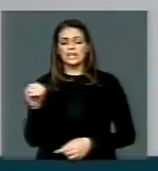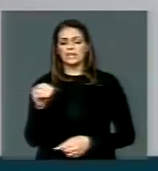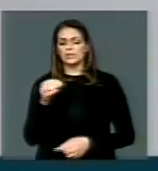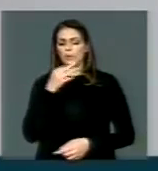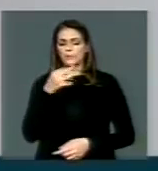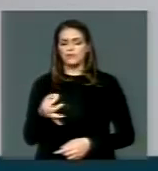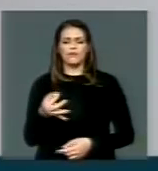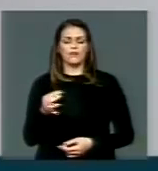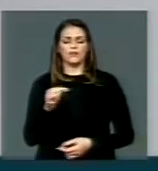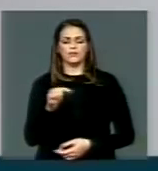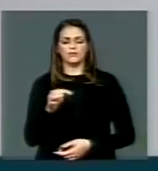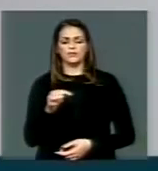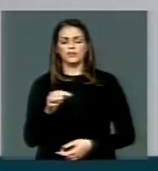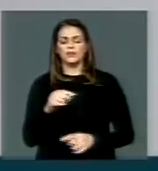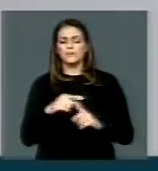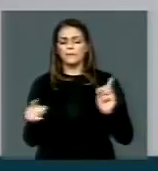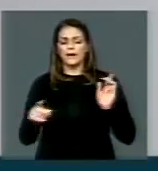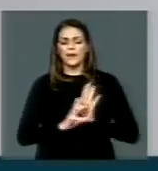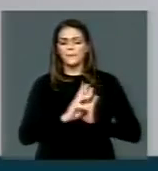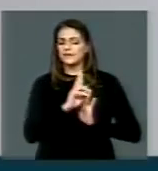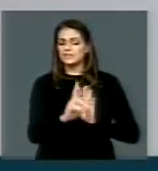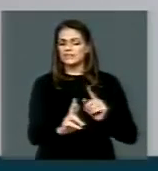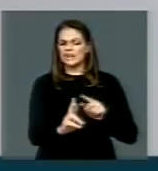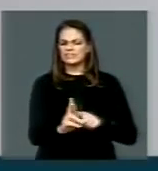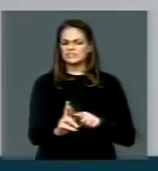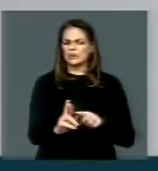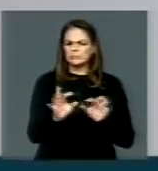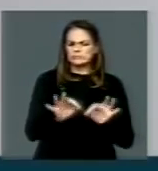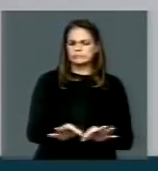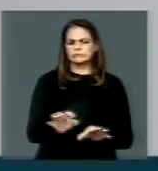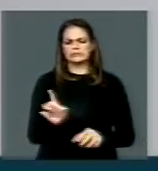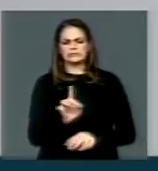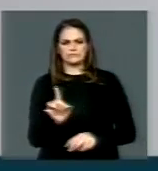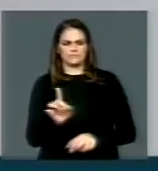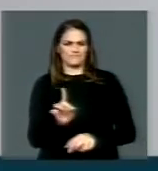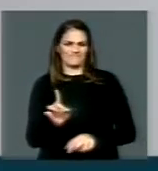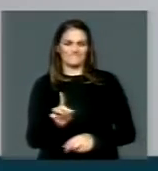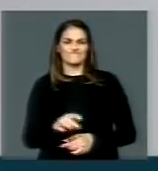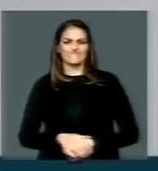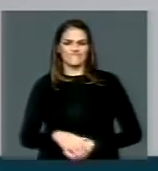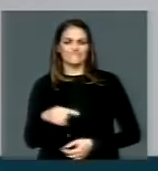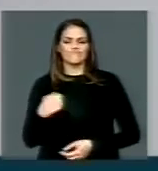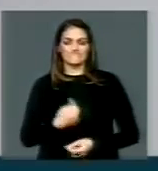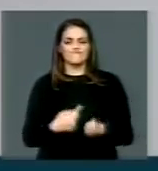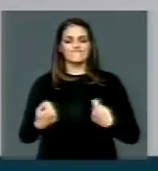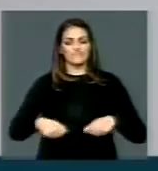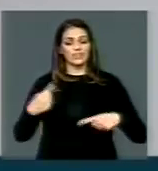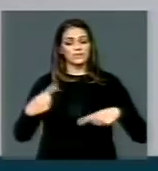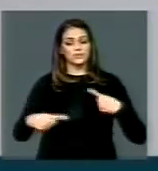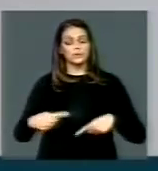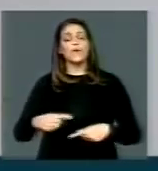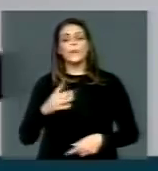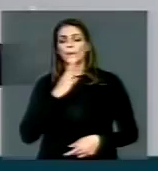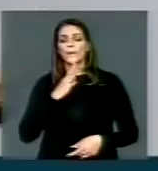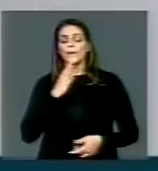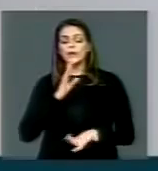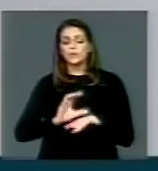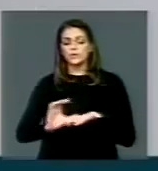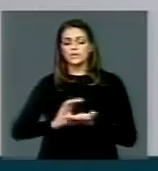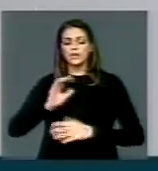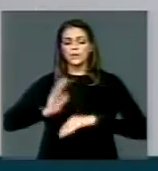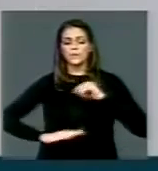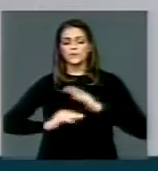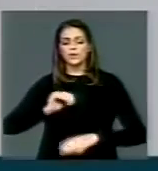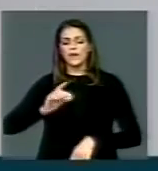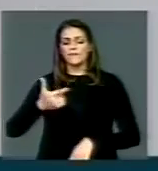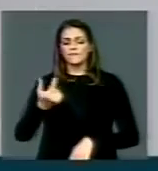teses e de legitimidade questionável. Nós precisamos aprofundar essa discussão. Eu conheço conselheiros que são profissionais há 20 anos.